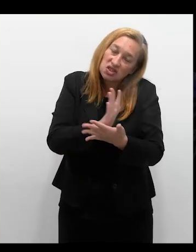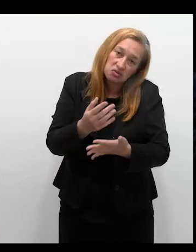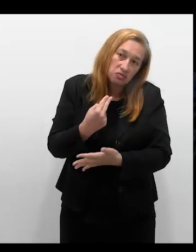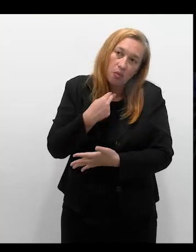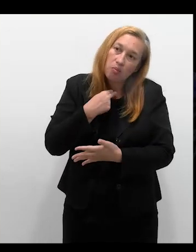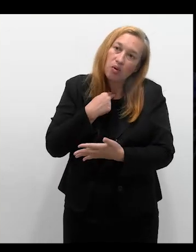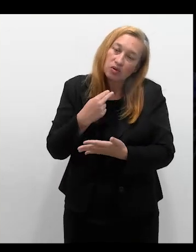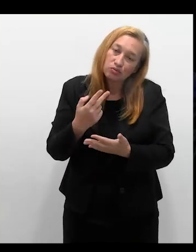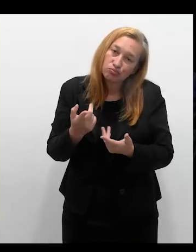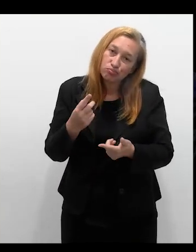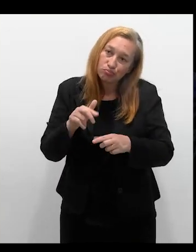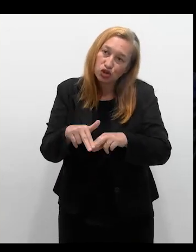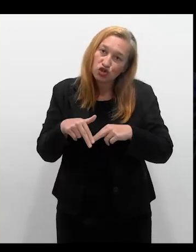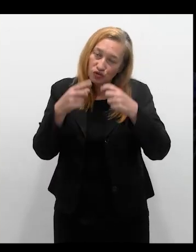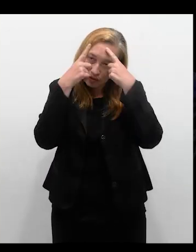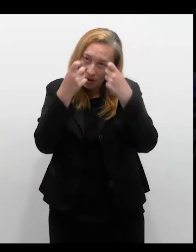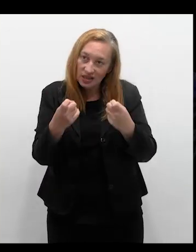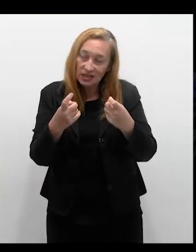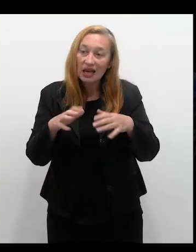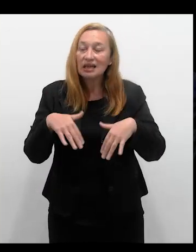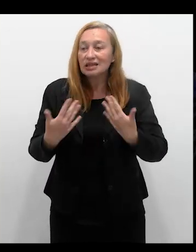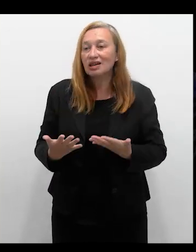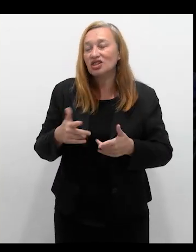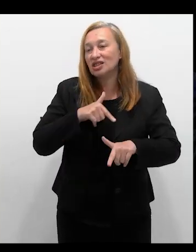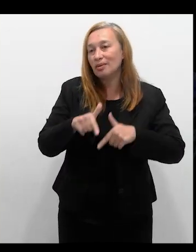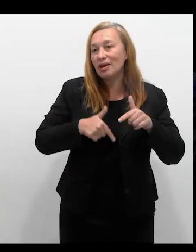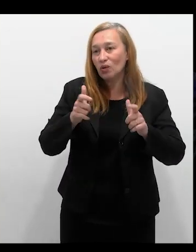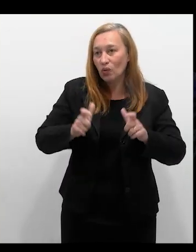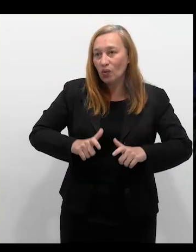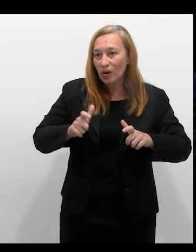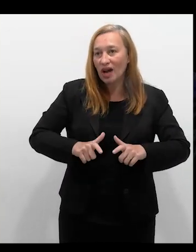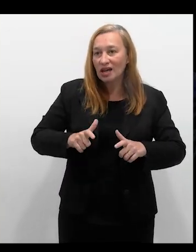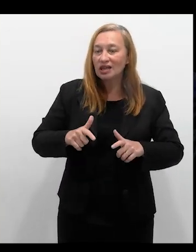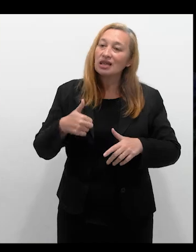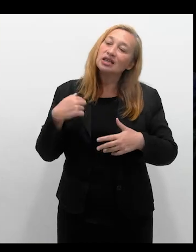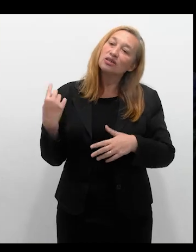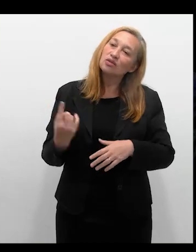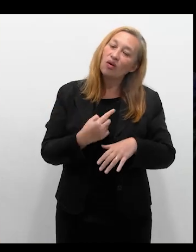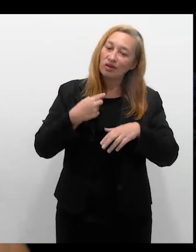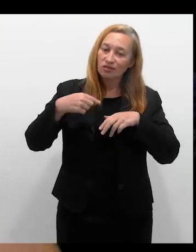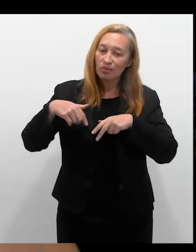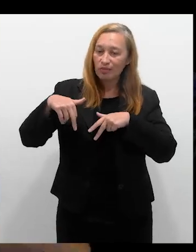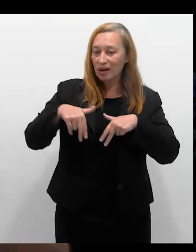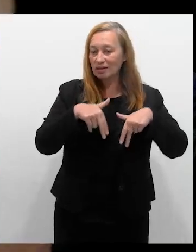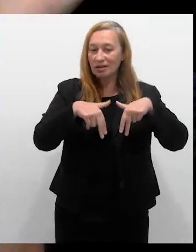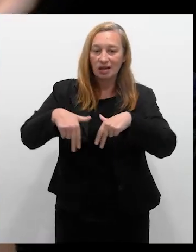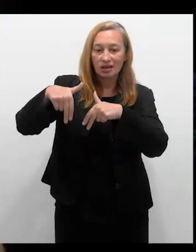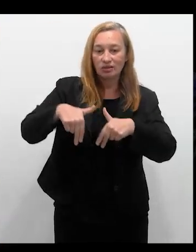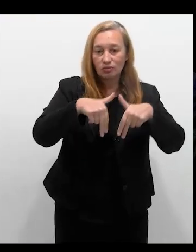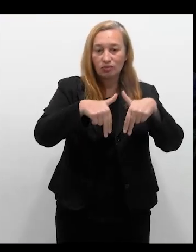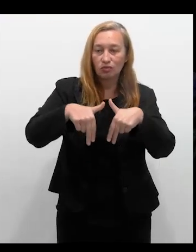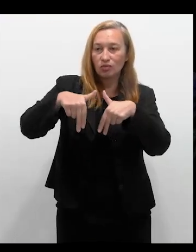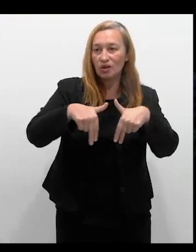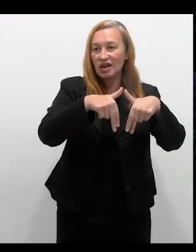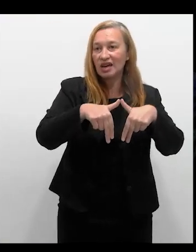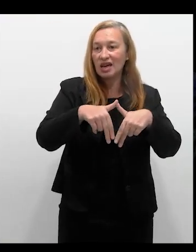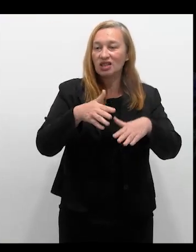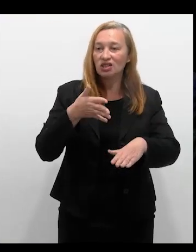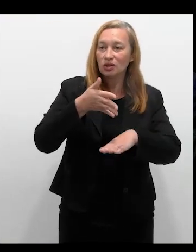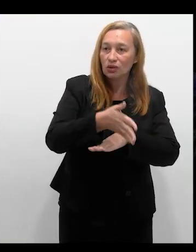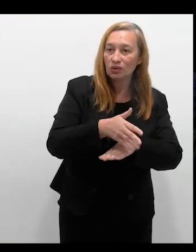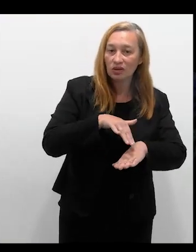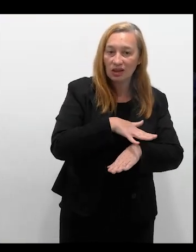muitas vezes, né, a gente não pode, por questões de violência. E a gente estava trabalhando com um lugar, então a gente saiu caminhando, assim. E